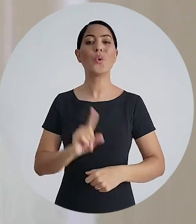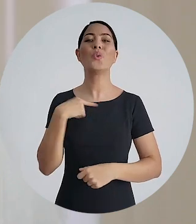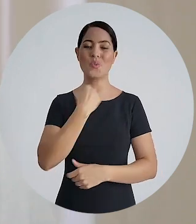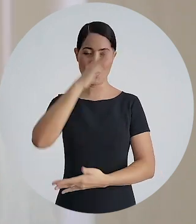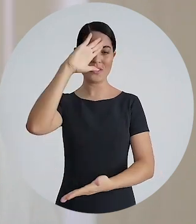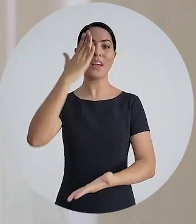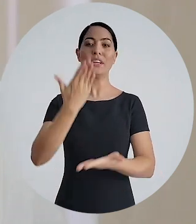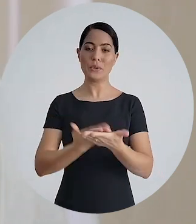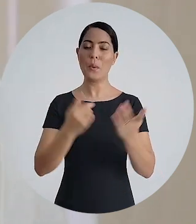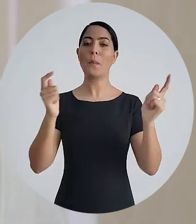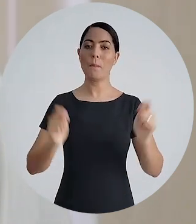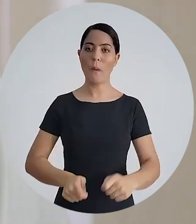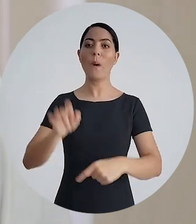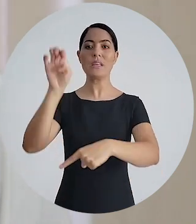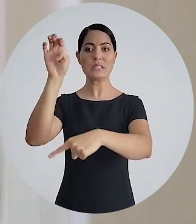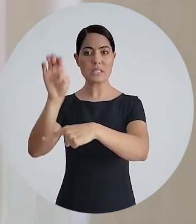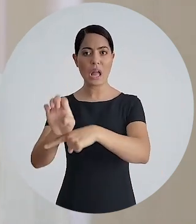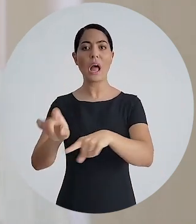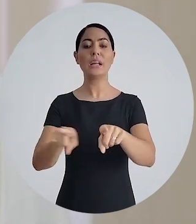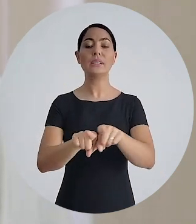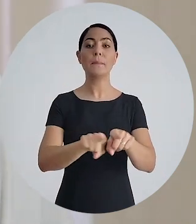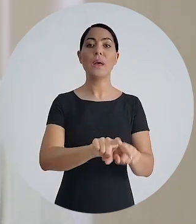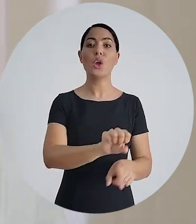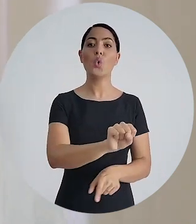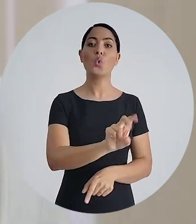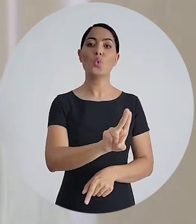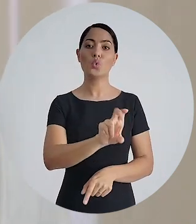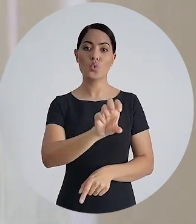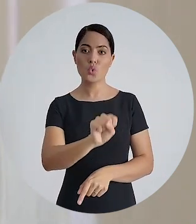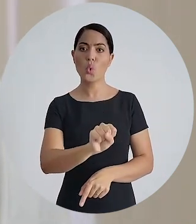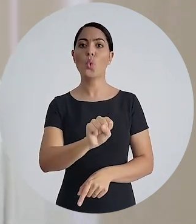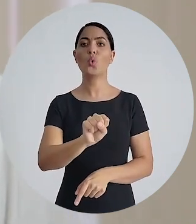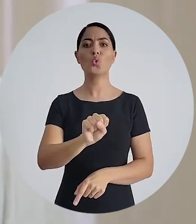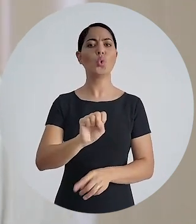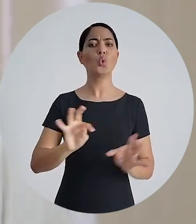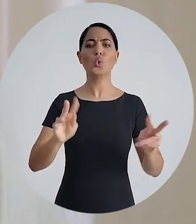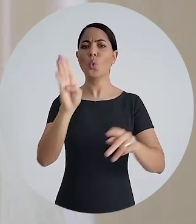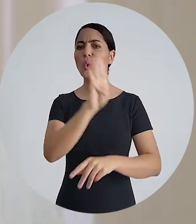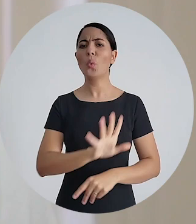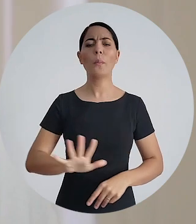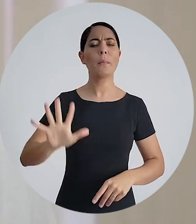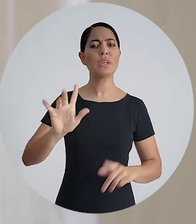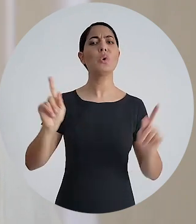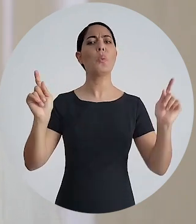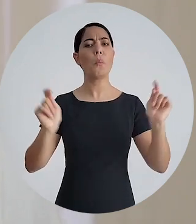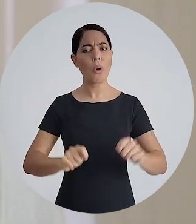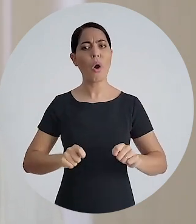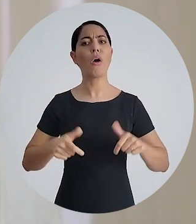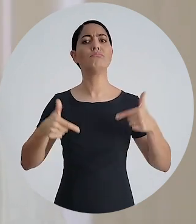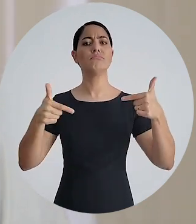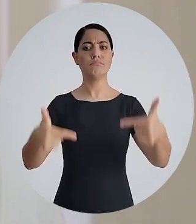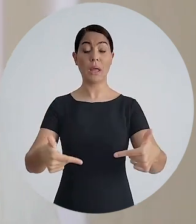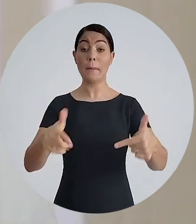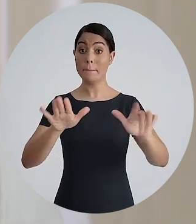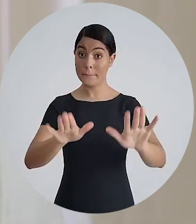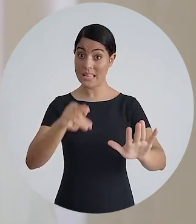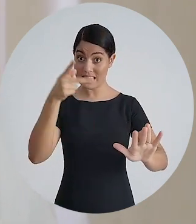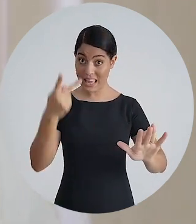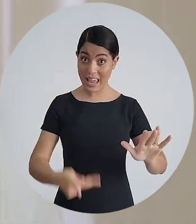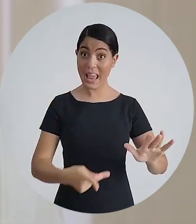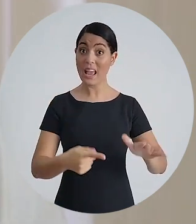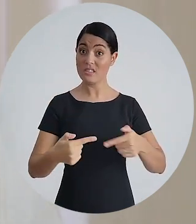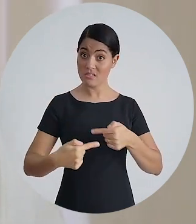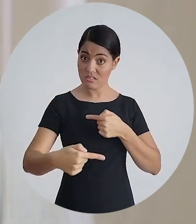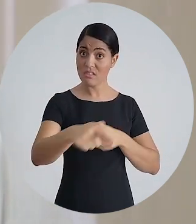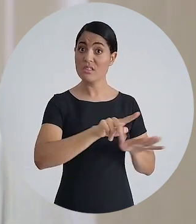plano nacional de imunização a partir do Estado, a partir do SUS, mas é importante também essa decisão dessa